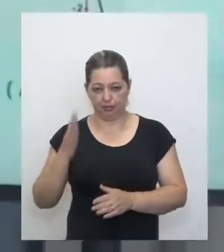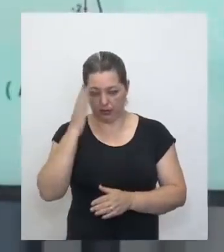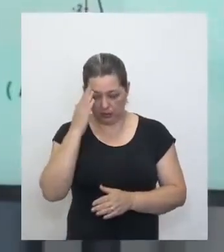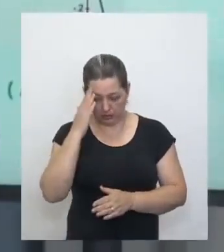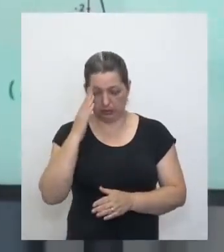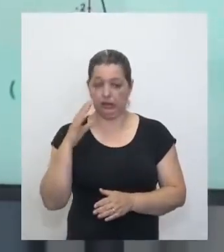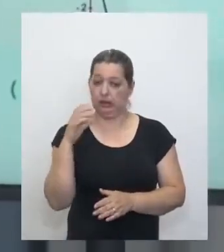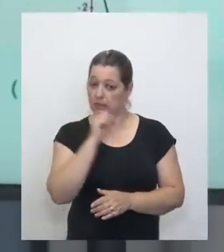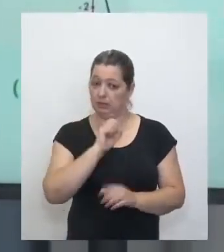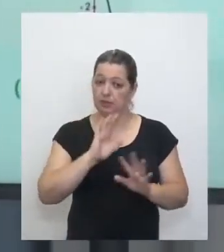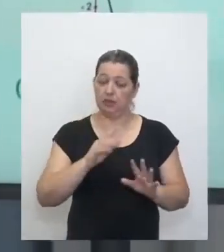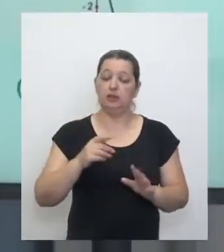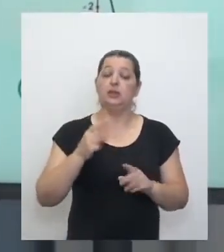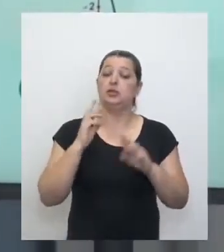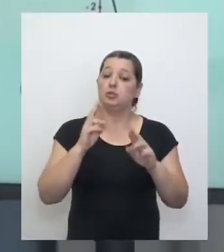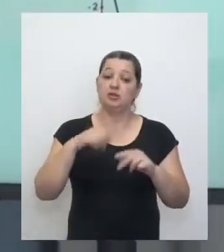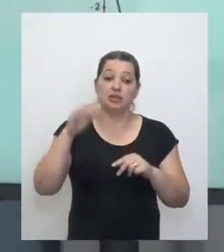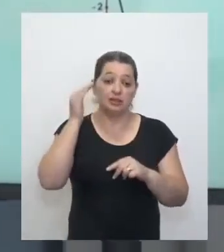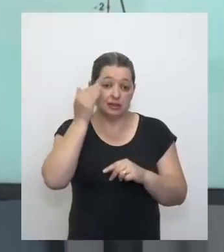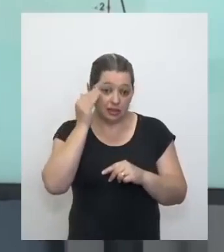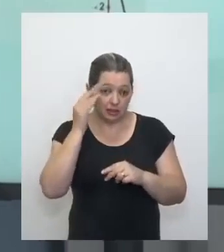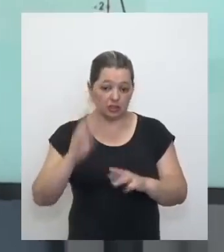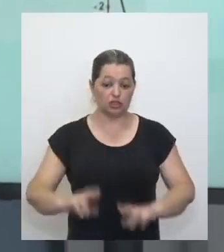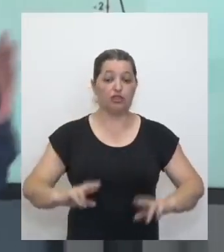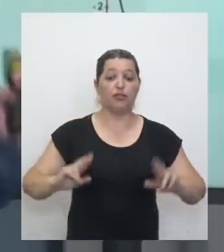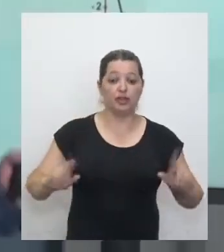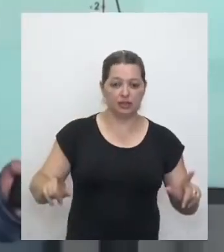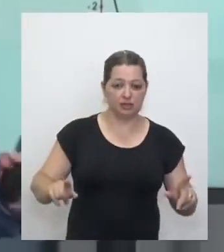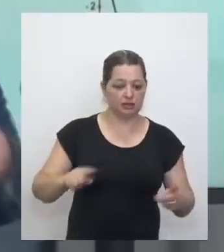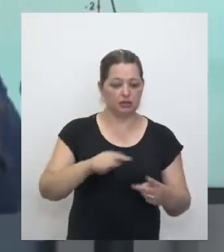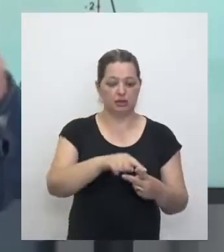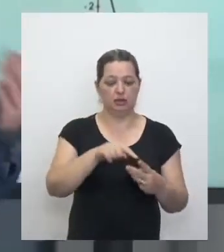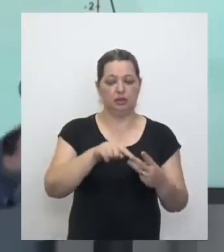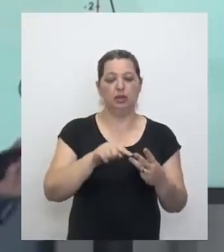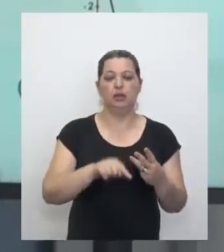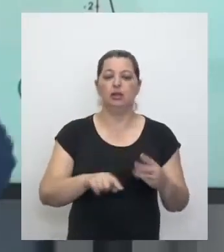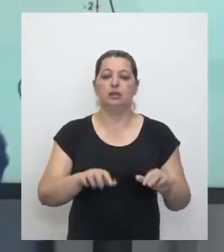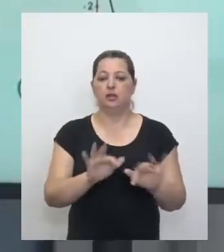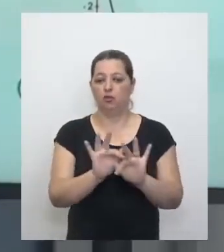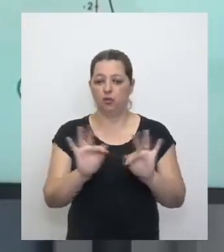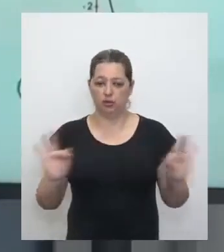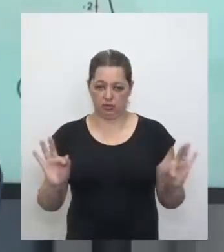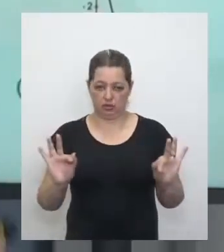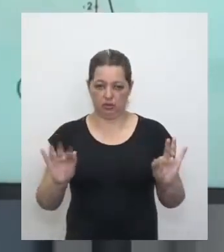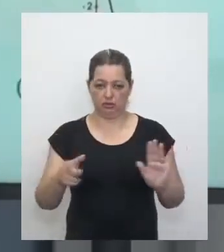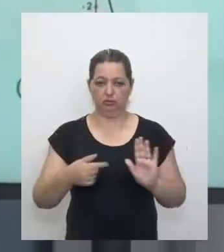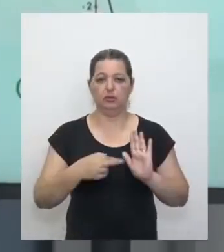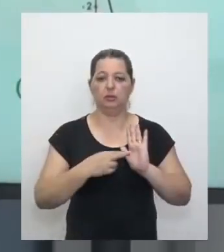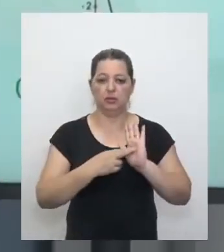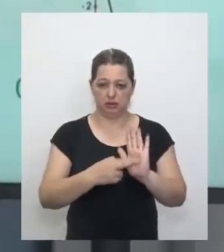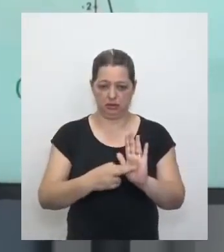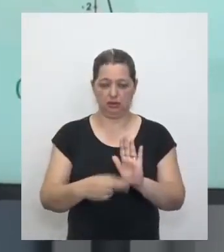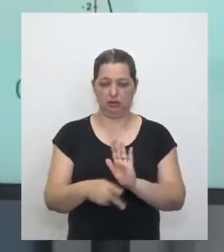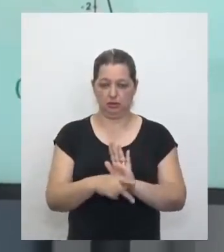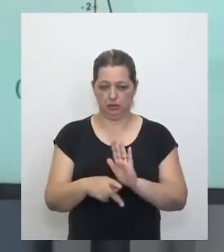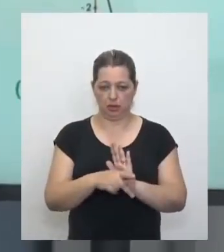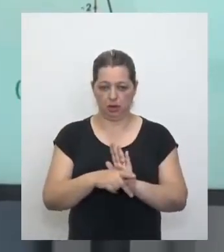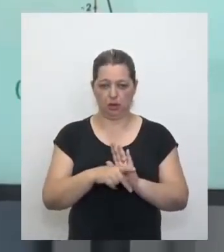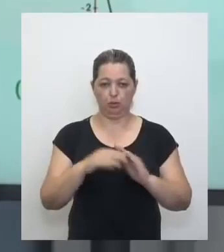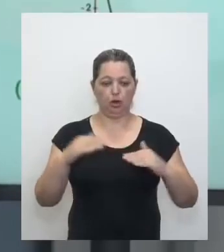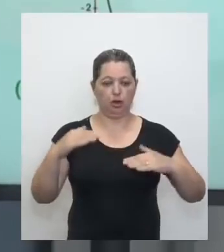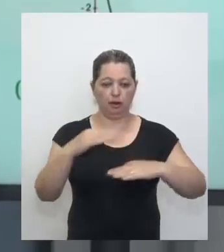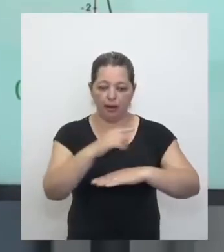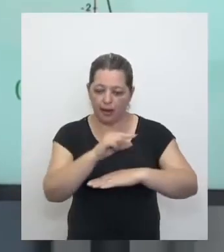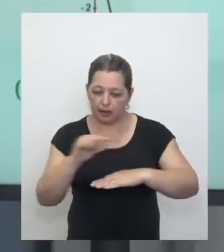eu espero que você tenha entendido a diferença entre esses 3 tipos de funções e a representação de uma reta no plano cartesiano. Não esqueça de